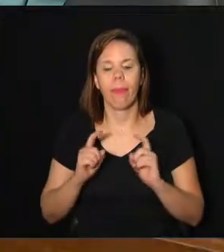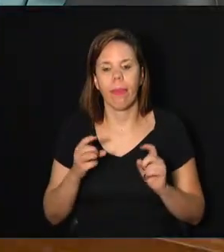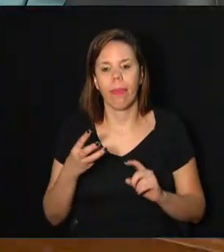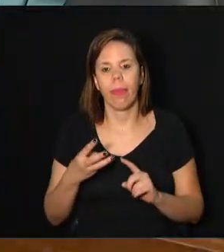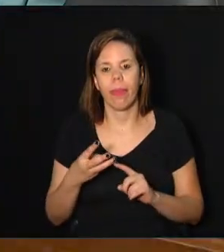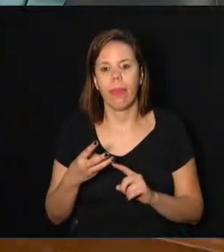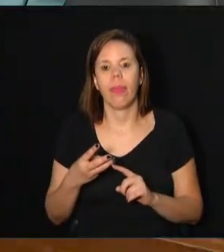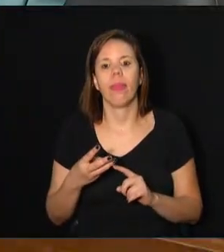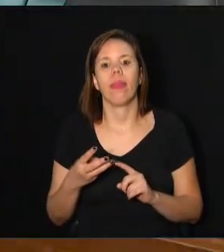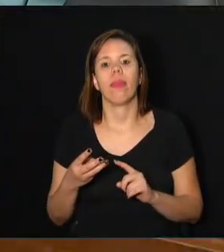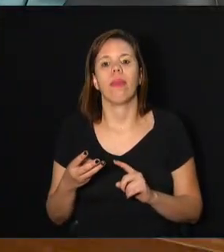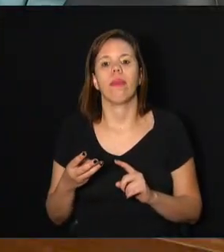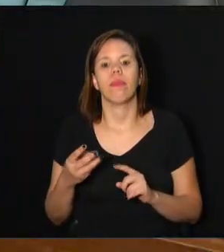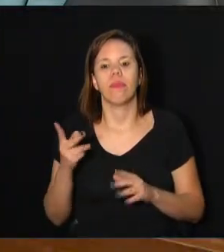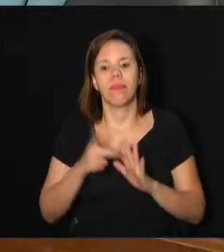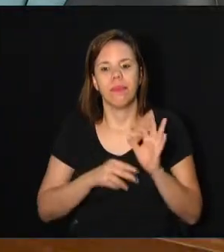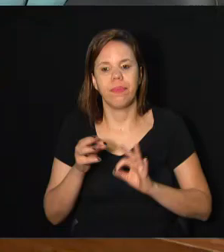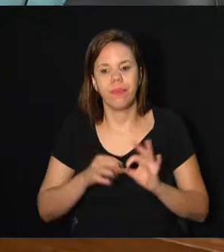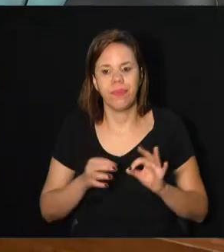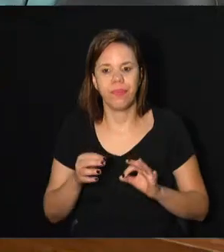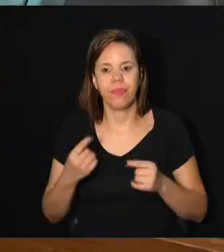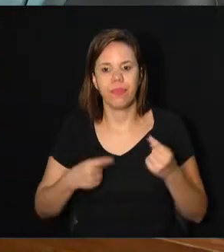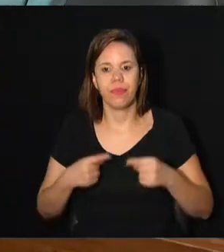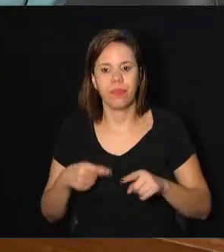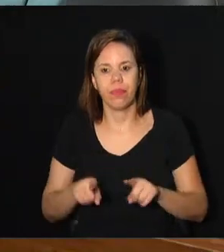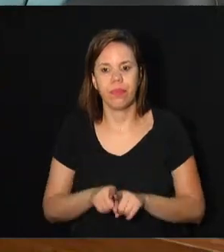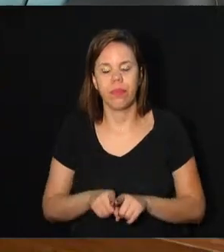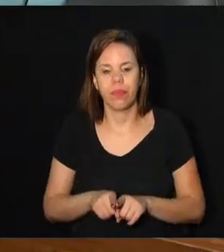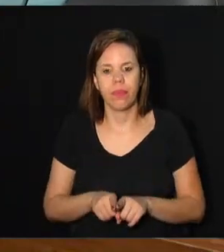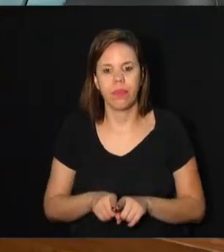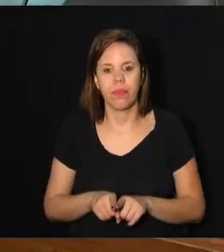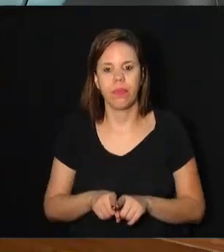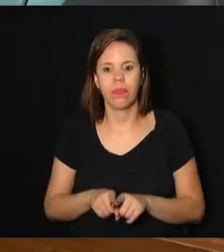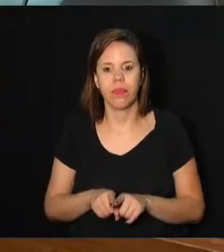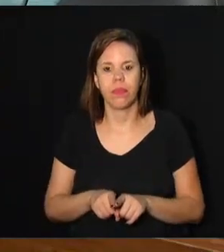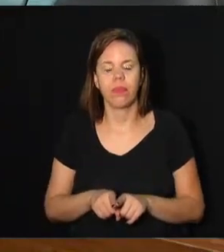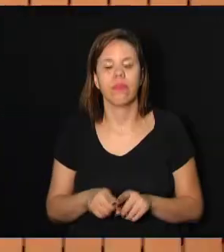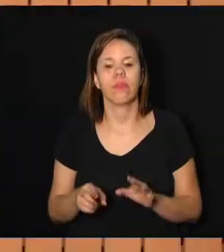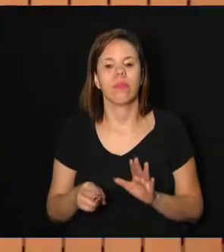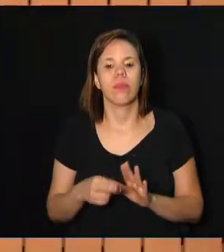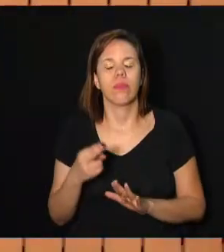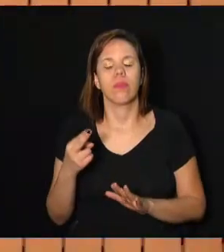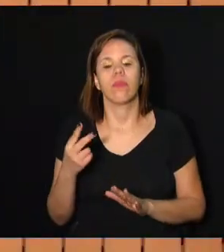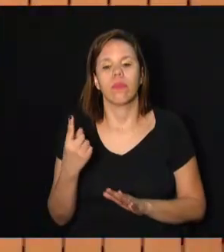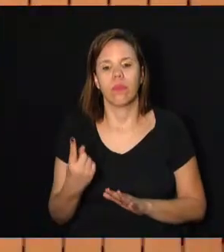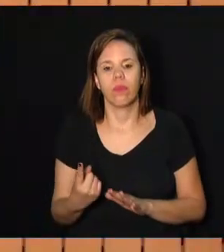projeto, que é o projeto de resolução 1/2019, assinado